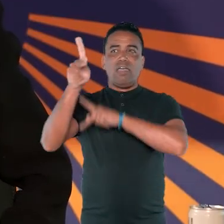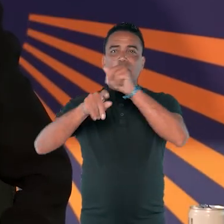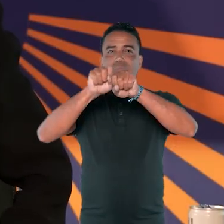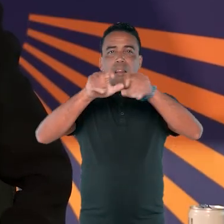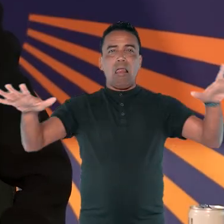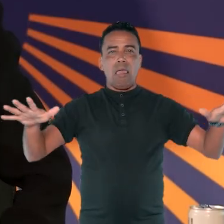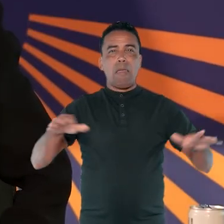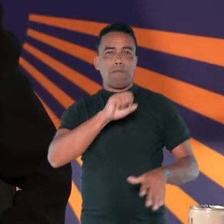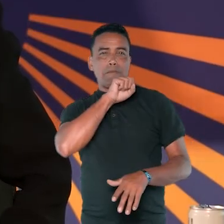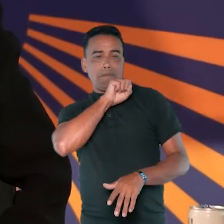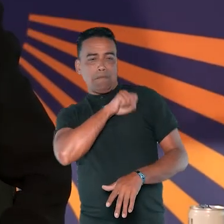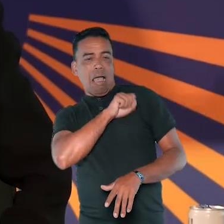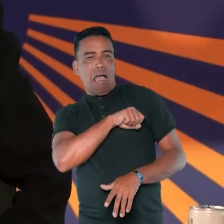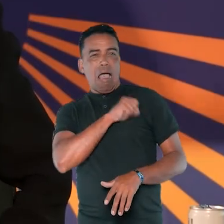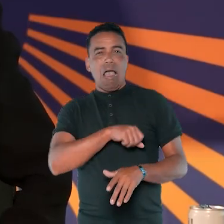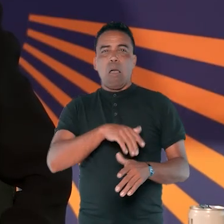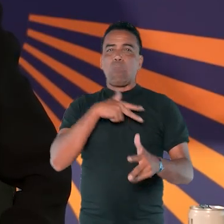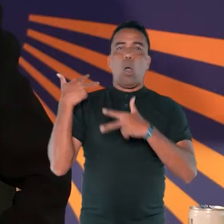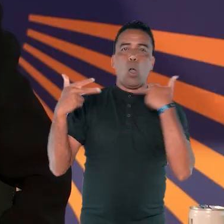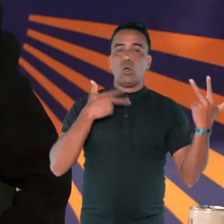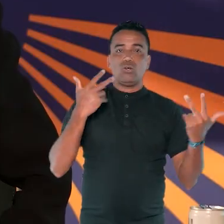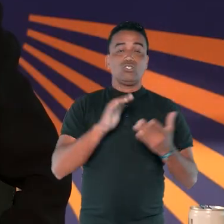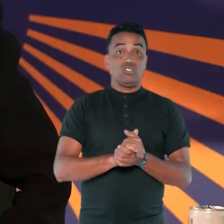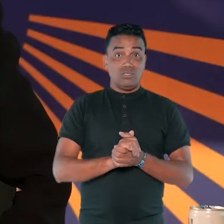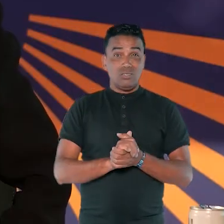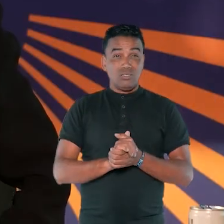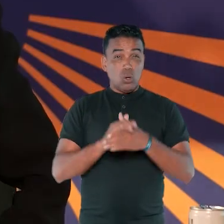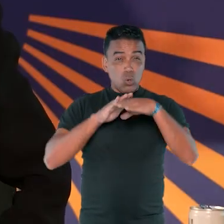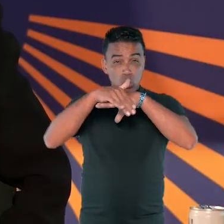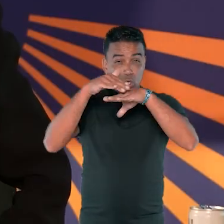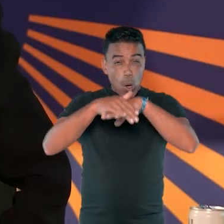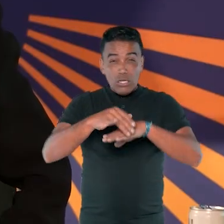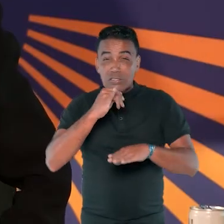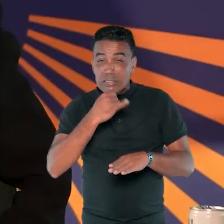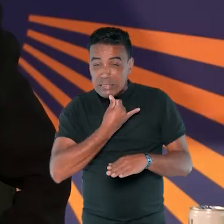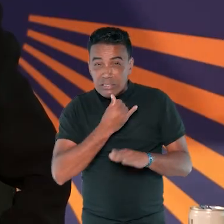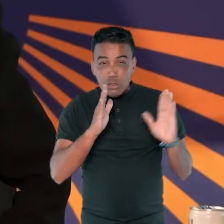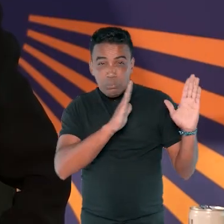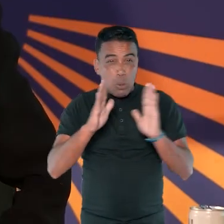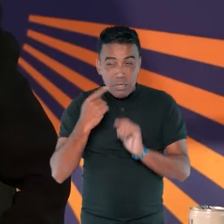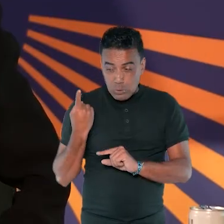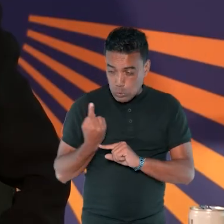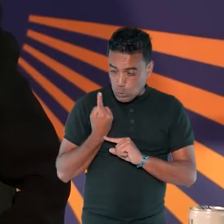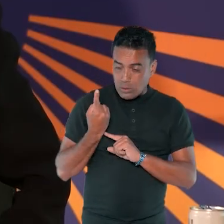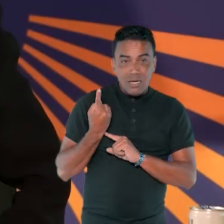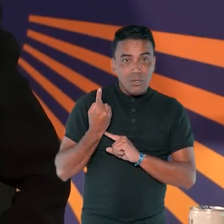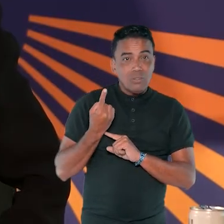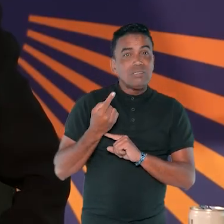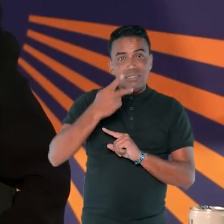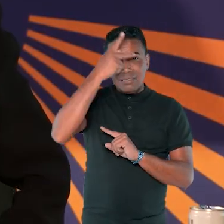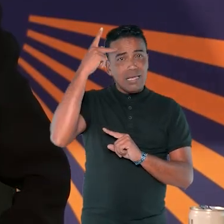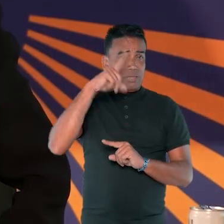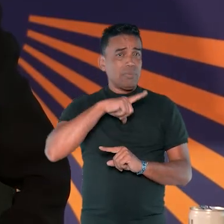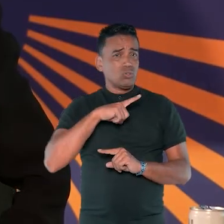Porque mesmo na noite mais triste, nos tempos de solidão, há sempre alguém que resiste, há